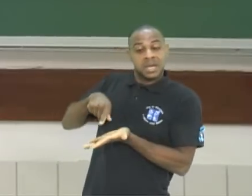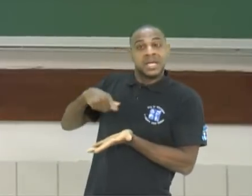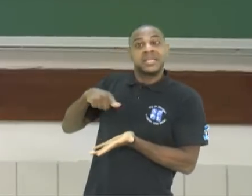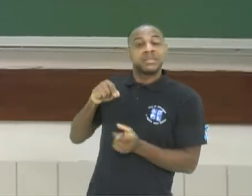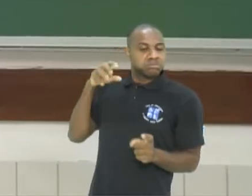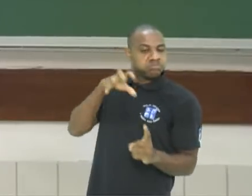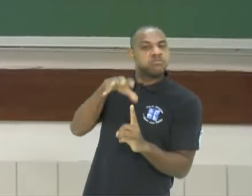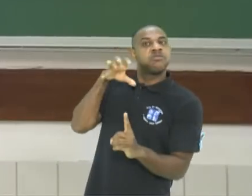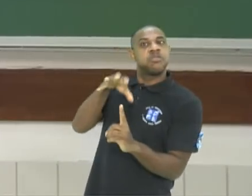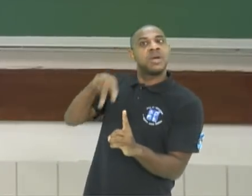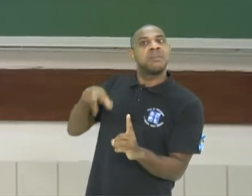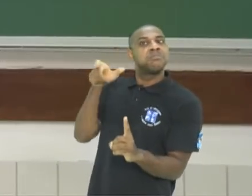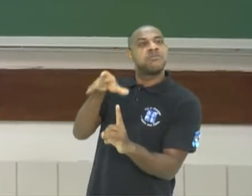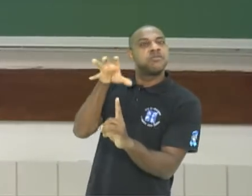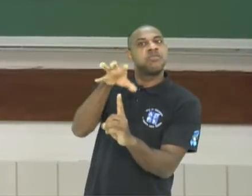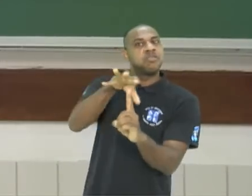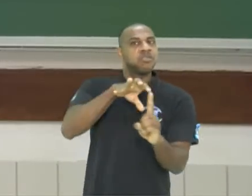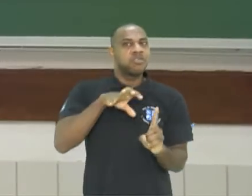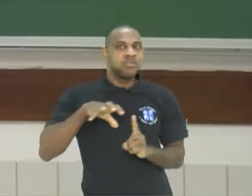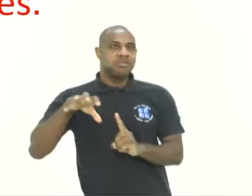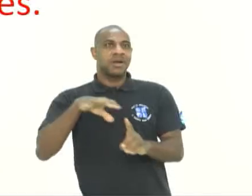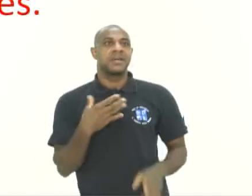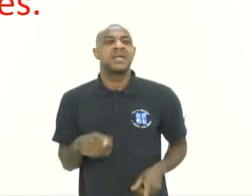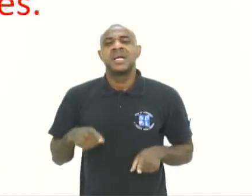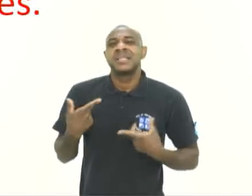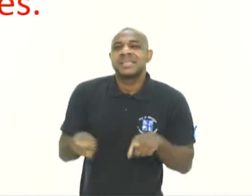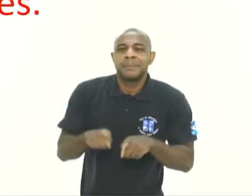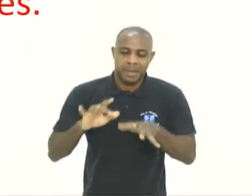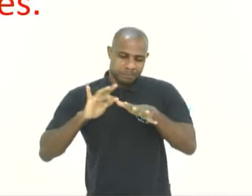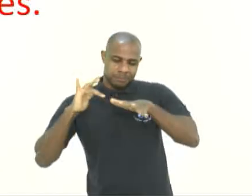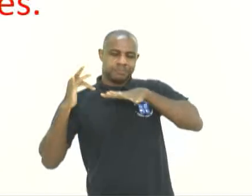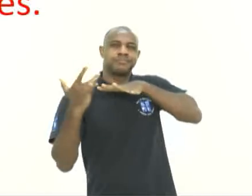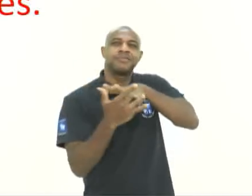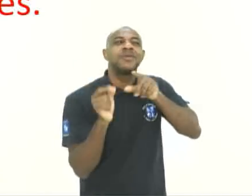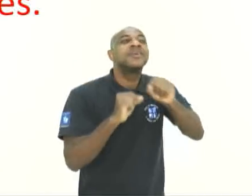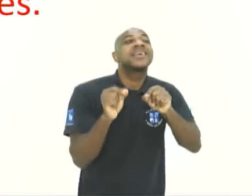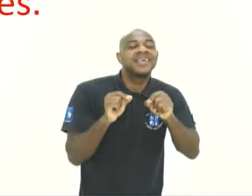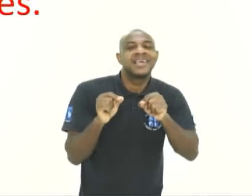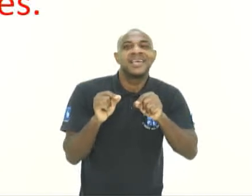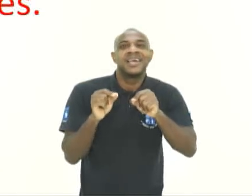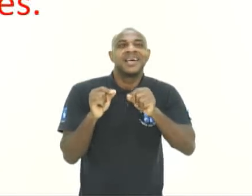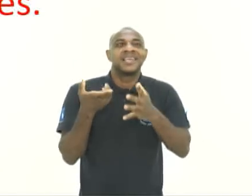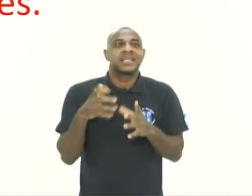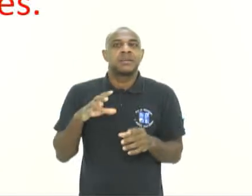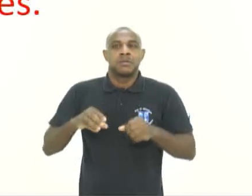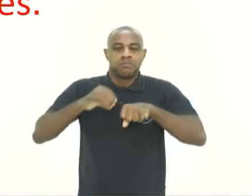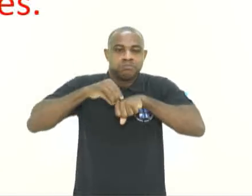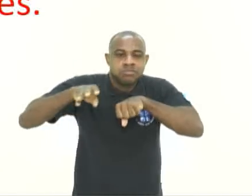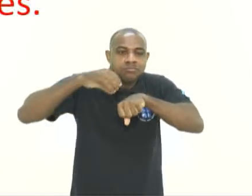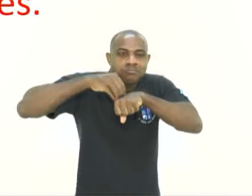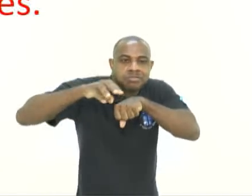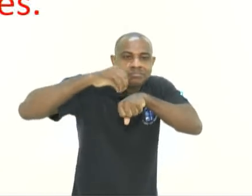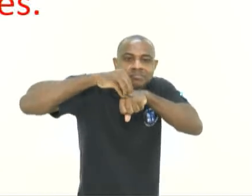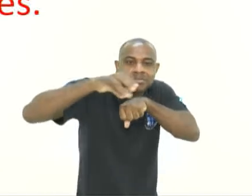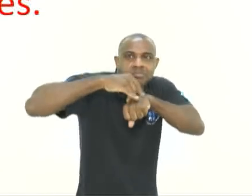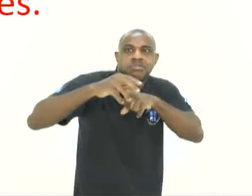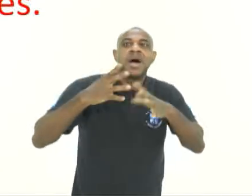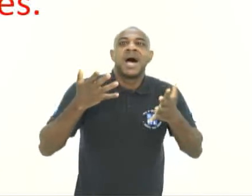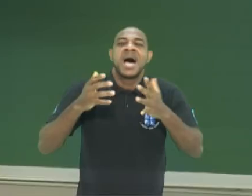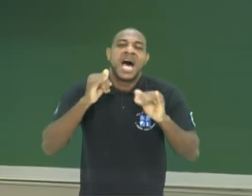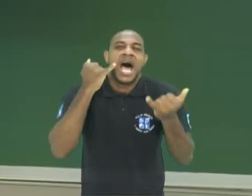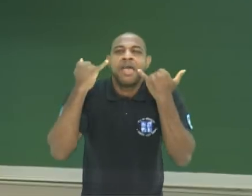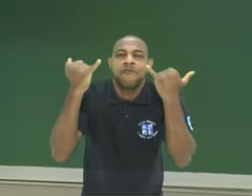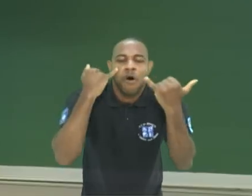uma influência. Depois, as redes sociais impulsionam as informações. Nós finalizamos a